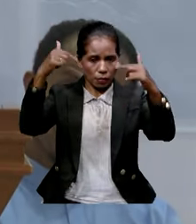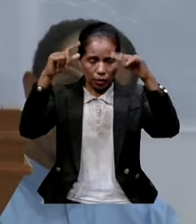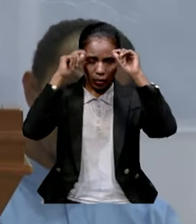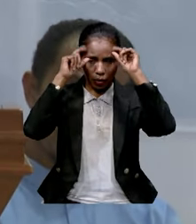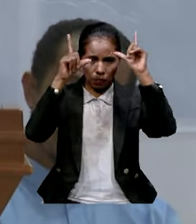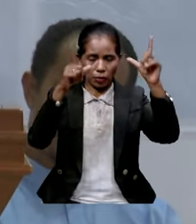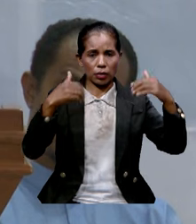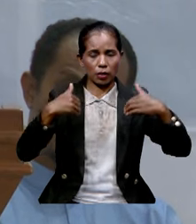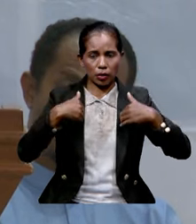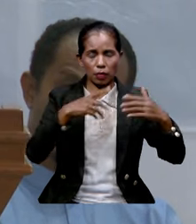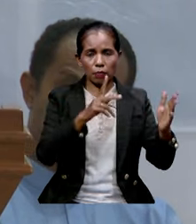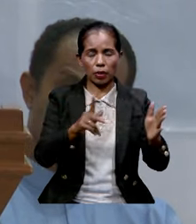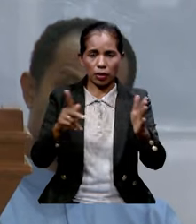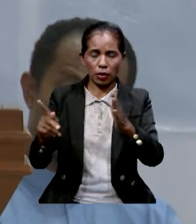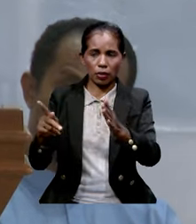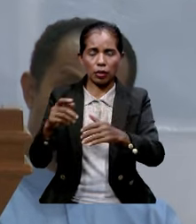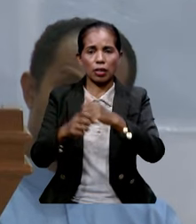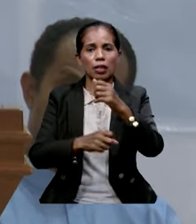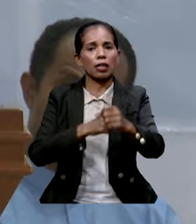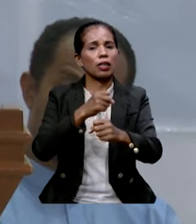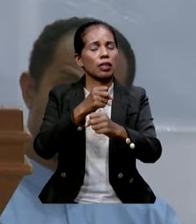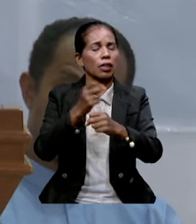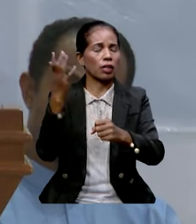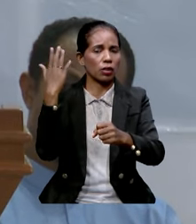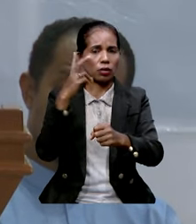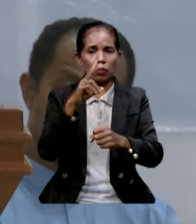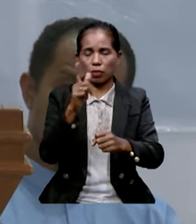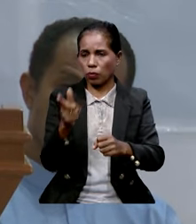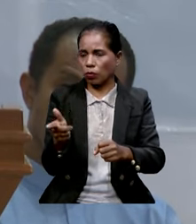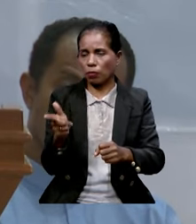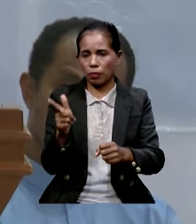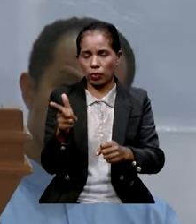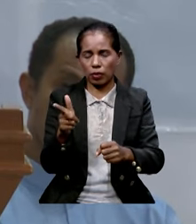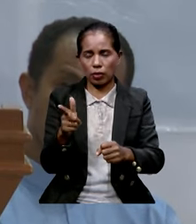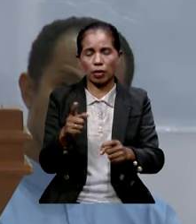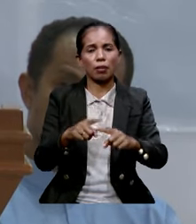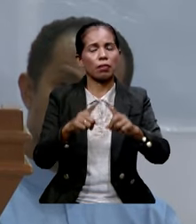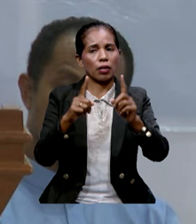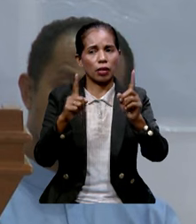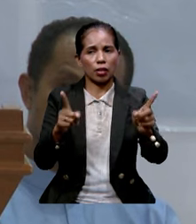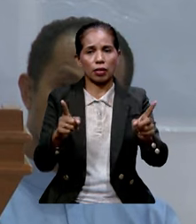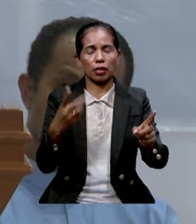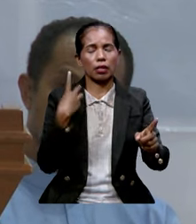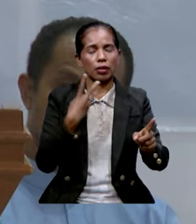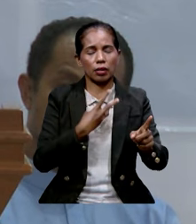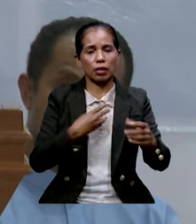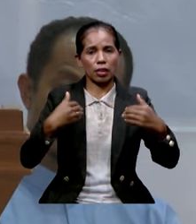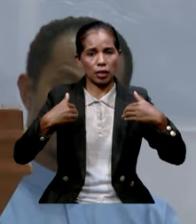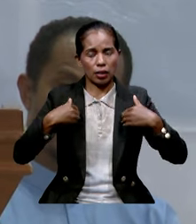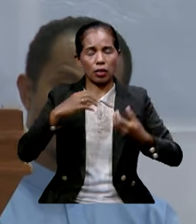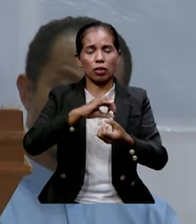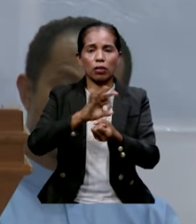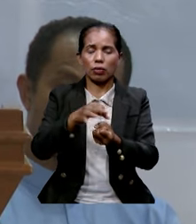planeado desde o ano de 2020, mas por causa da pandemia de